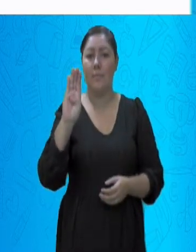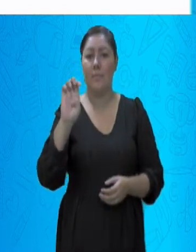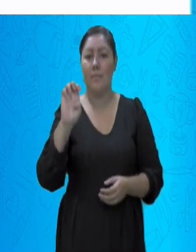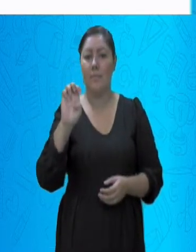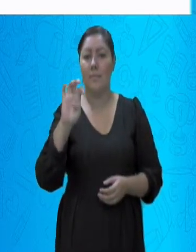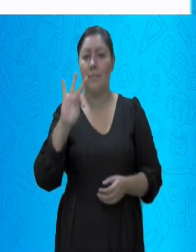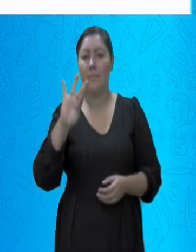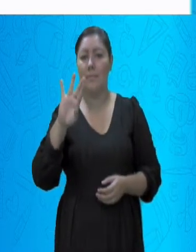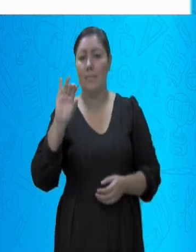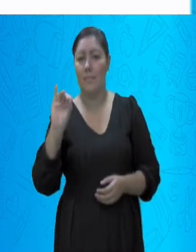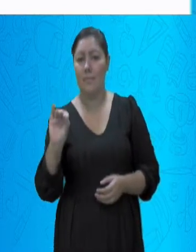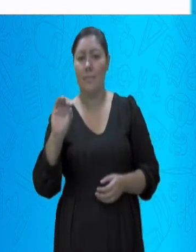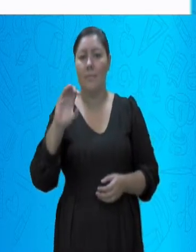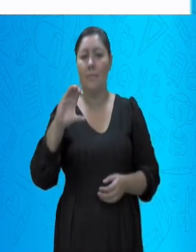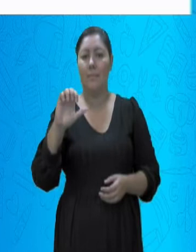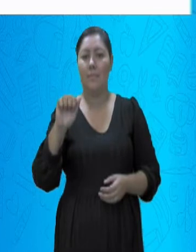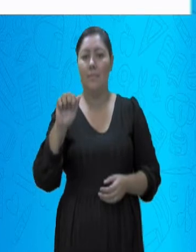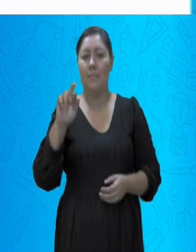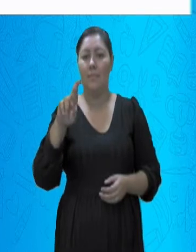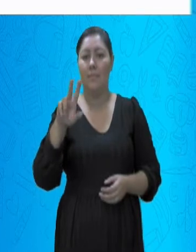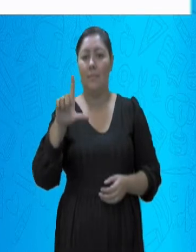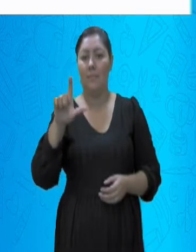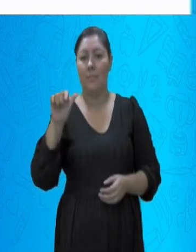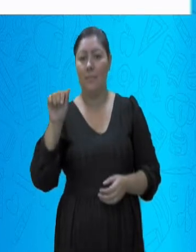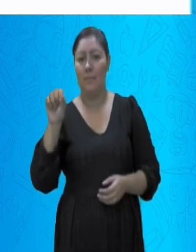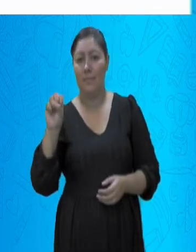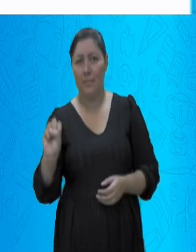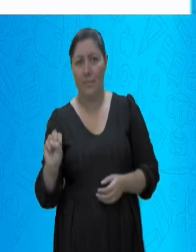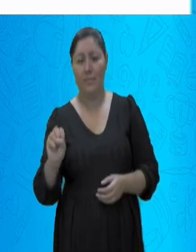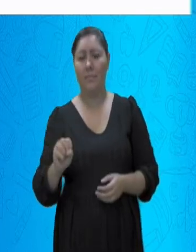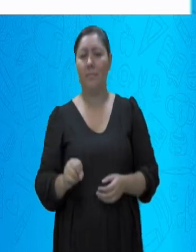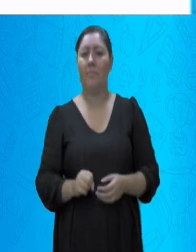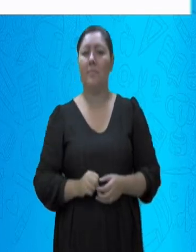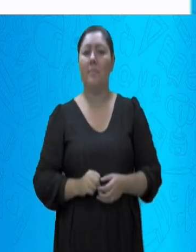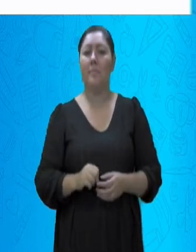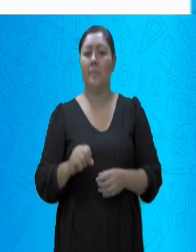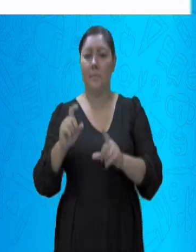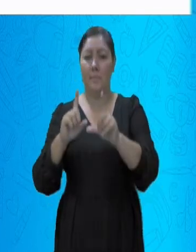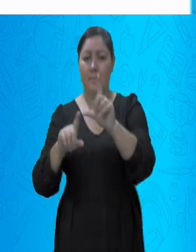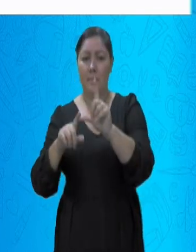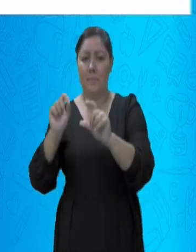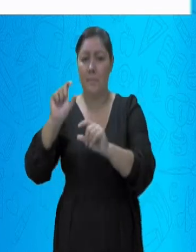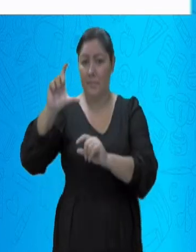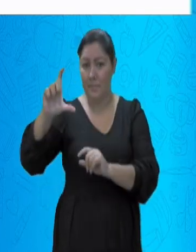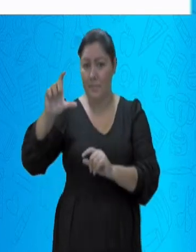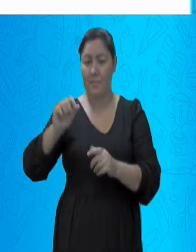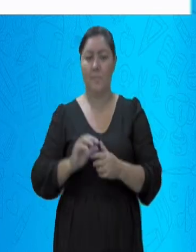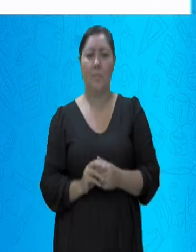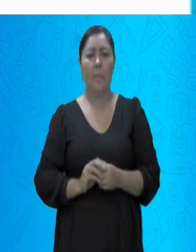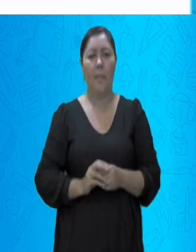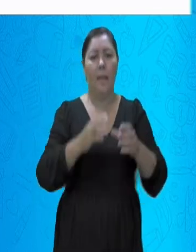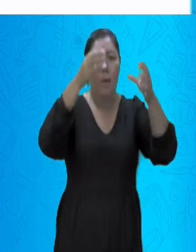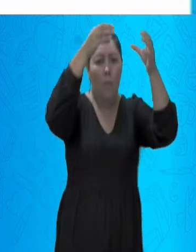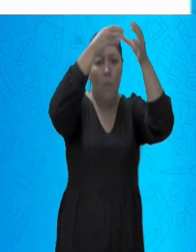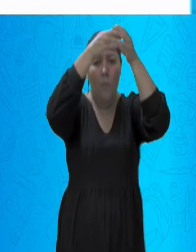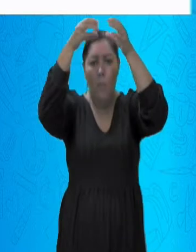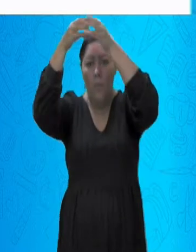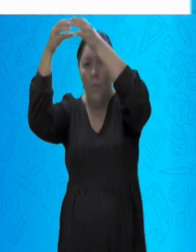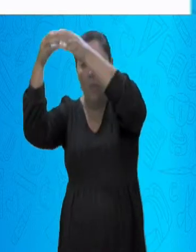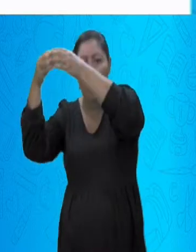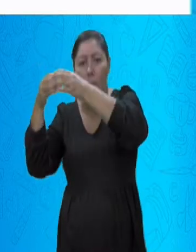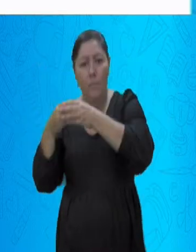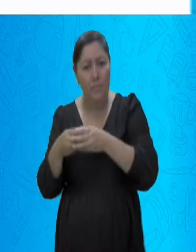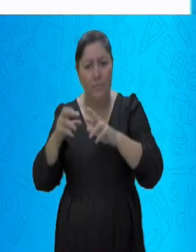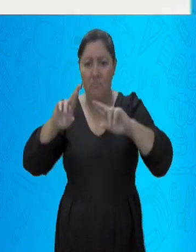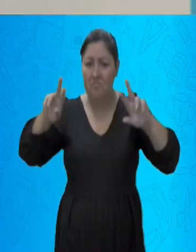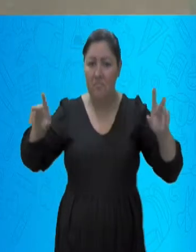Aqui não. Existem vários cantores. Planeta, vários planetas. Mas nós moramos